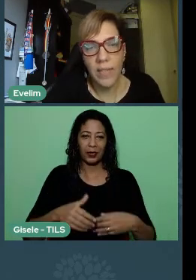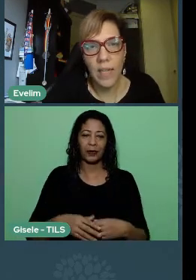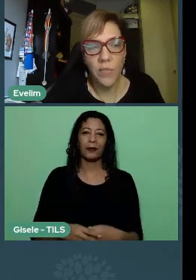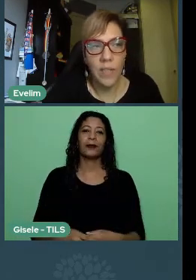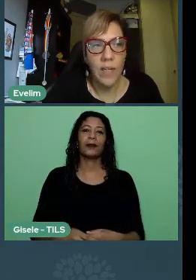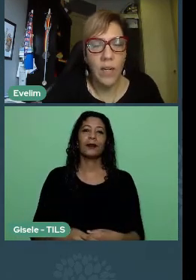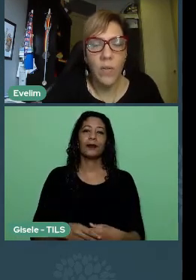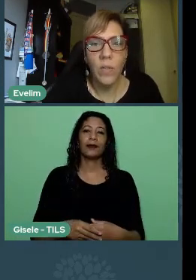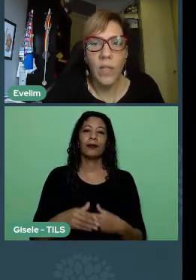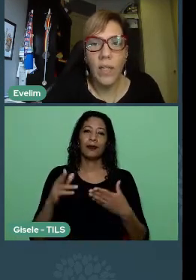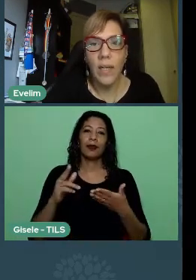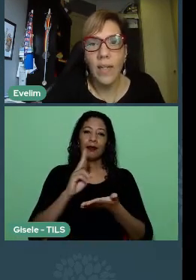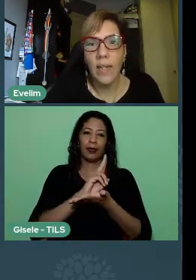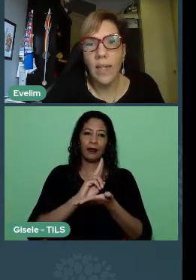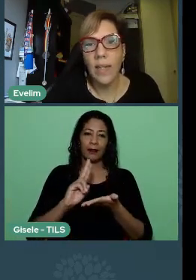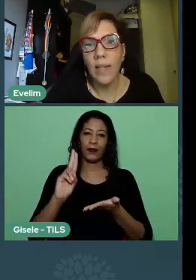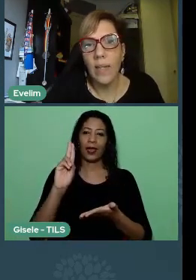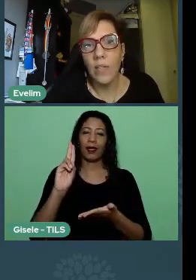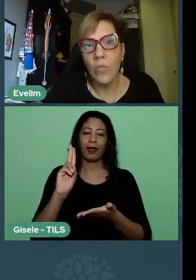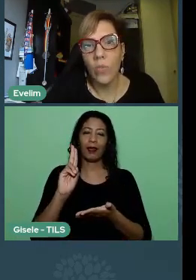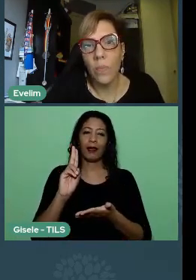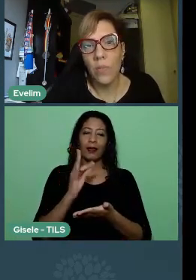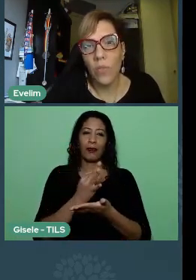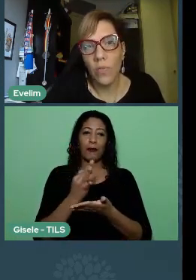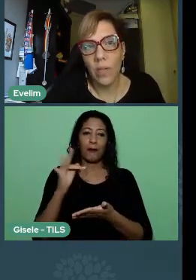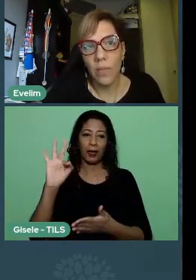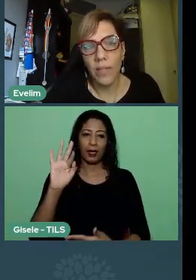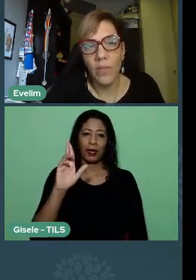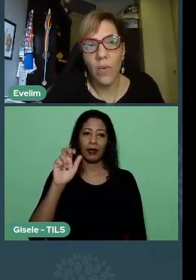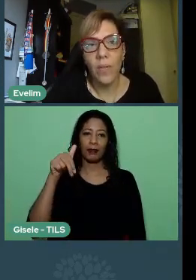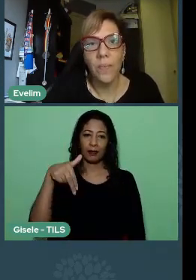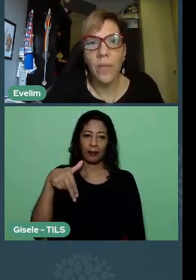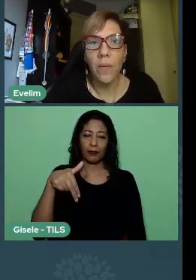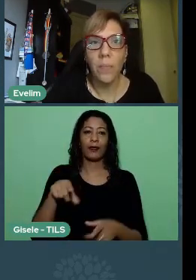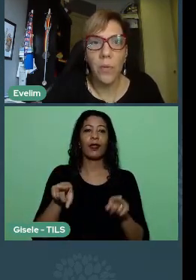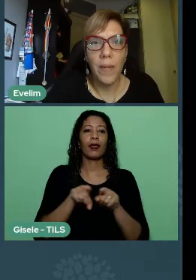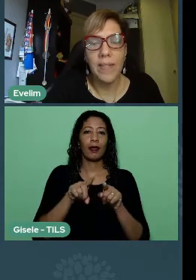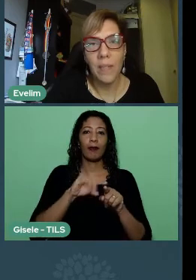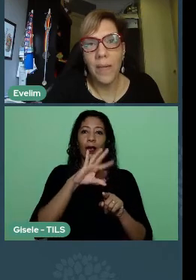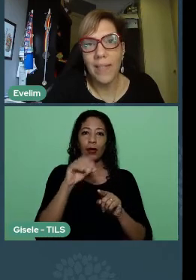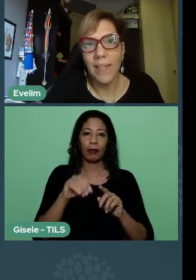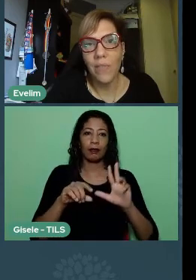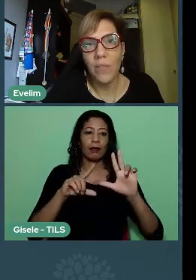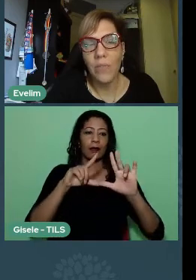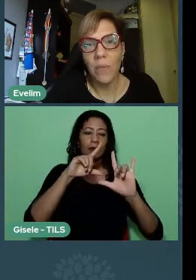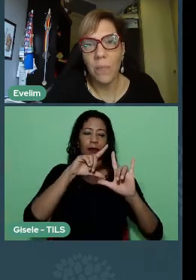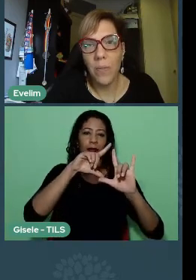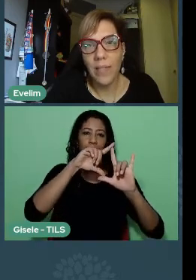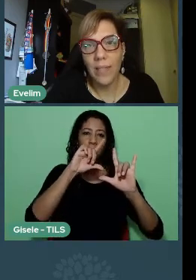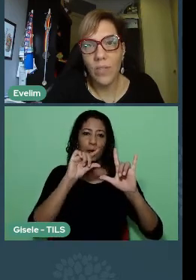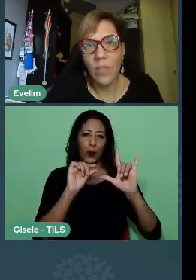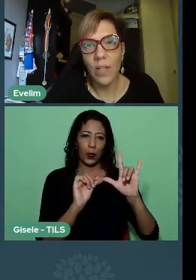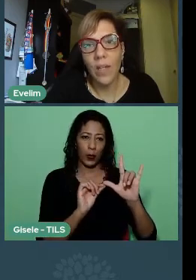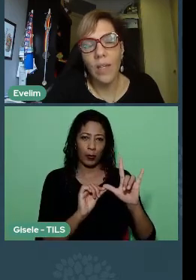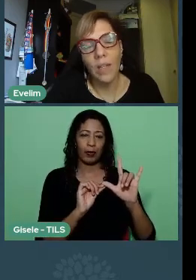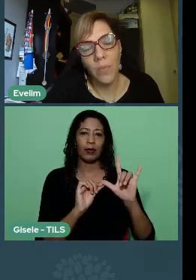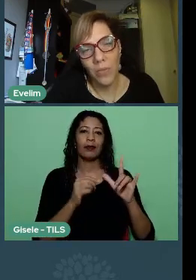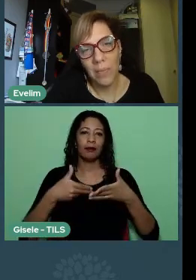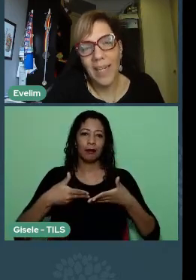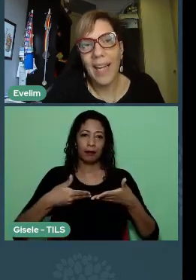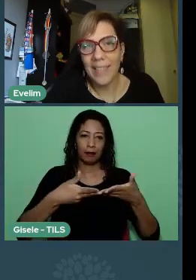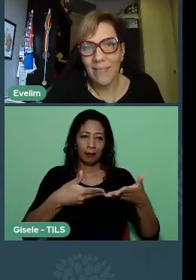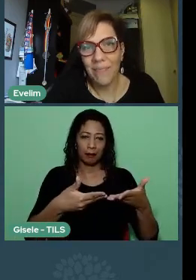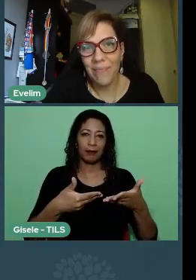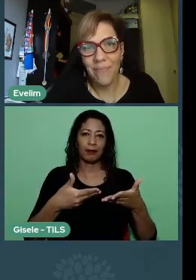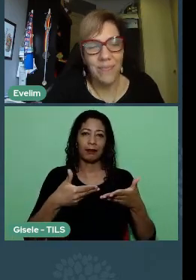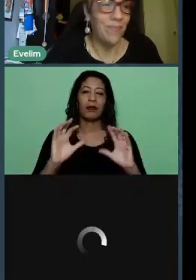da Universidade Federal e de todo o pessoal do laboratório por participar desse evento tão importante, e